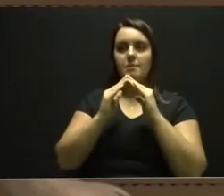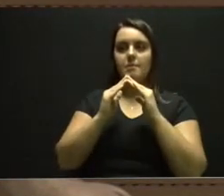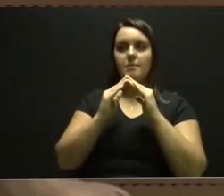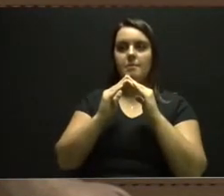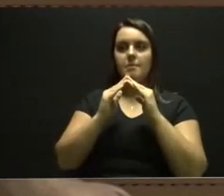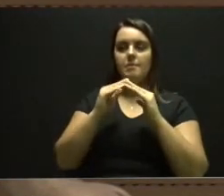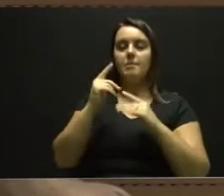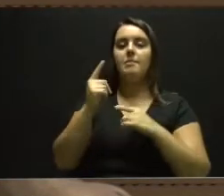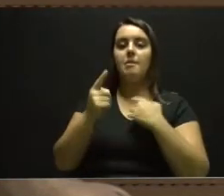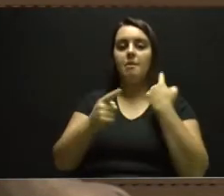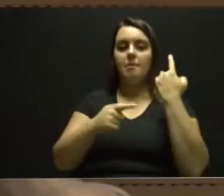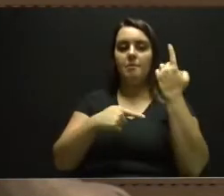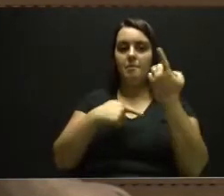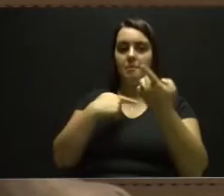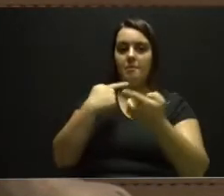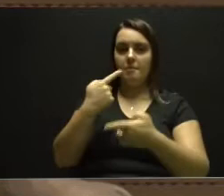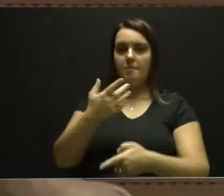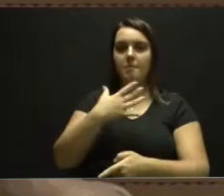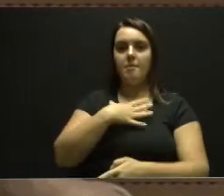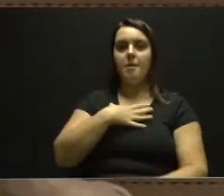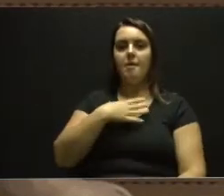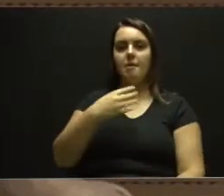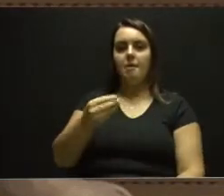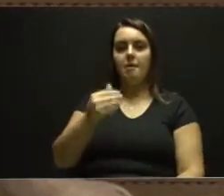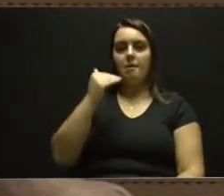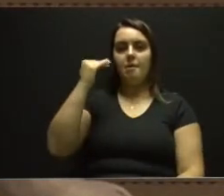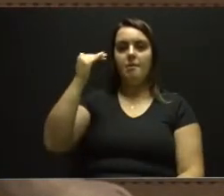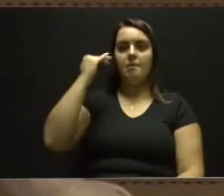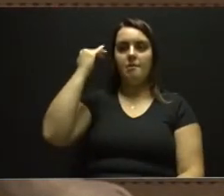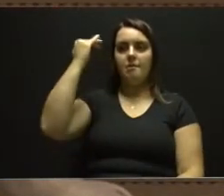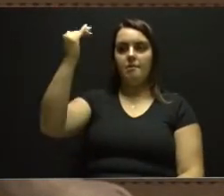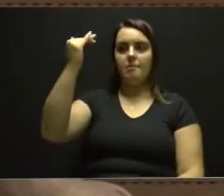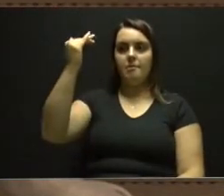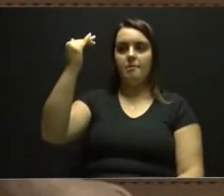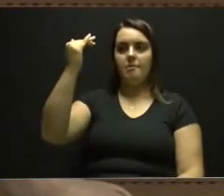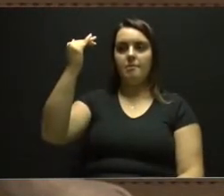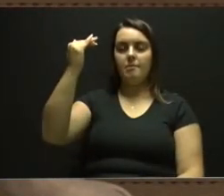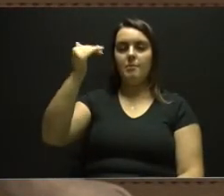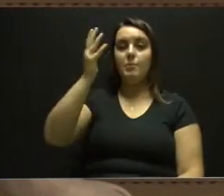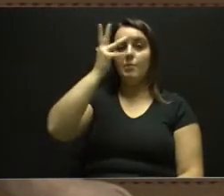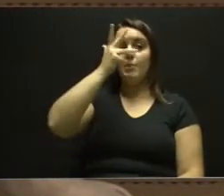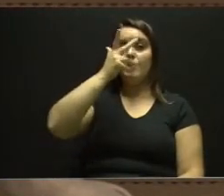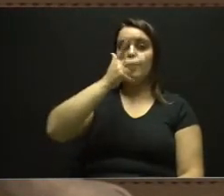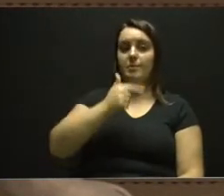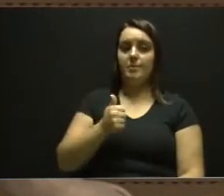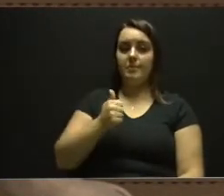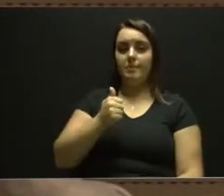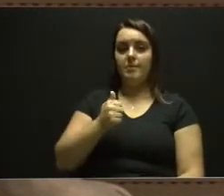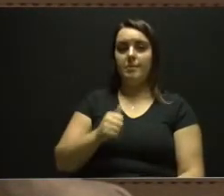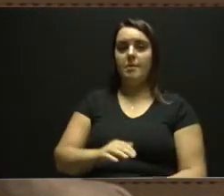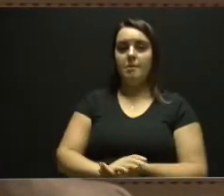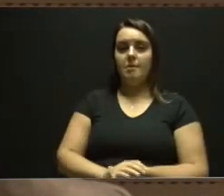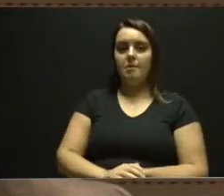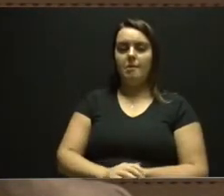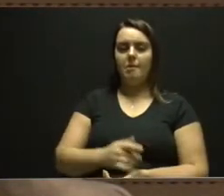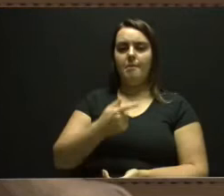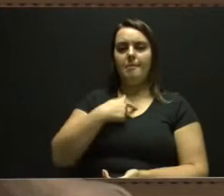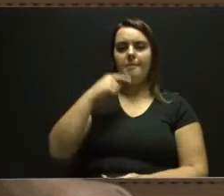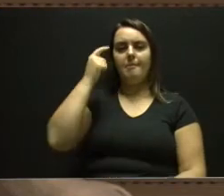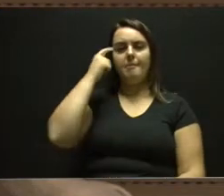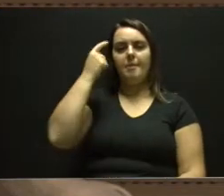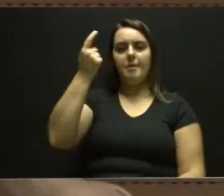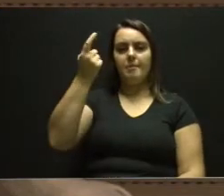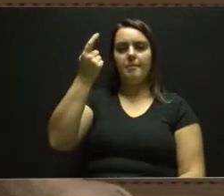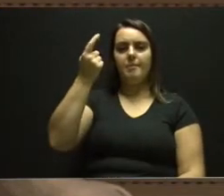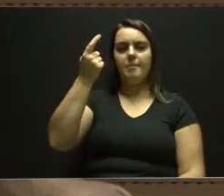aí aos poucos as filhas foram crescendo e ficando vaidosas aí a minha filha começou a cair que eu